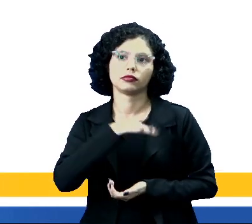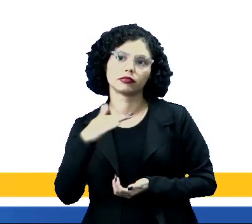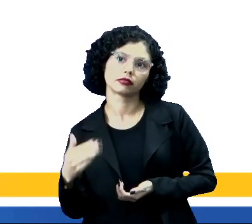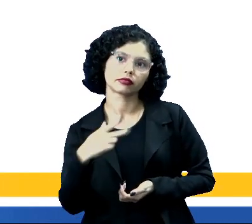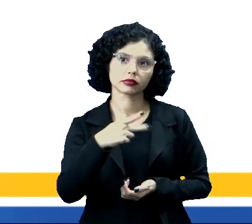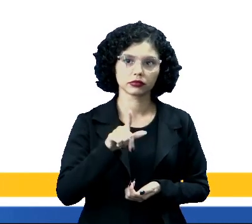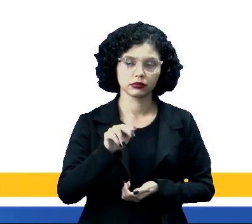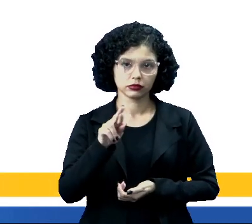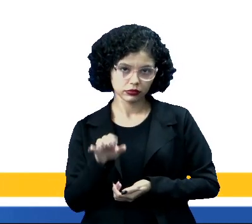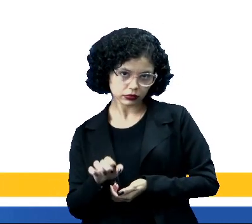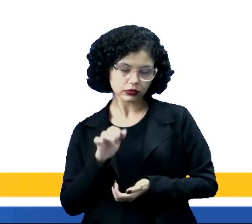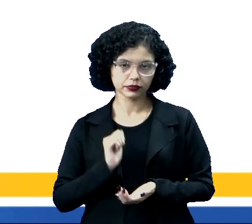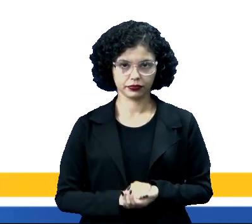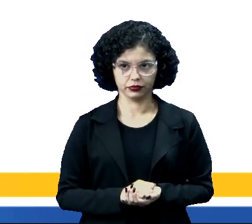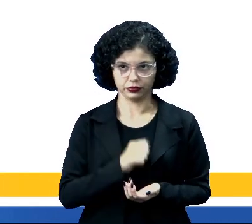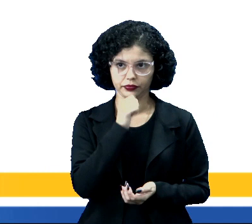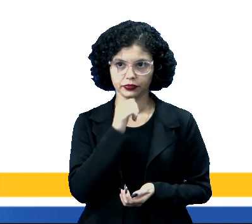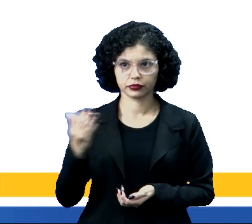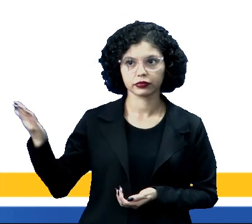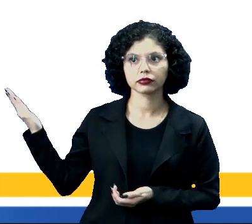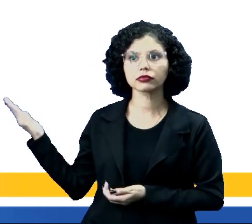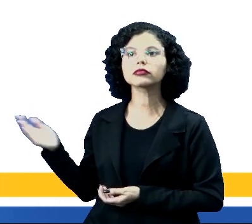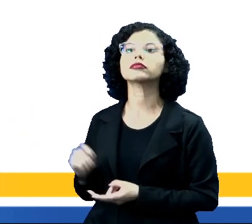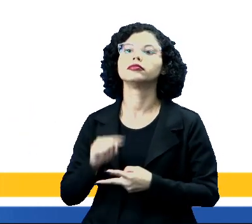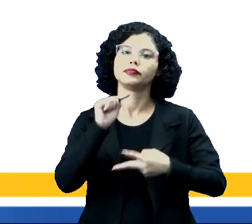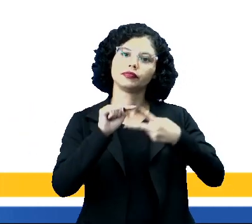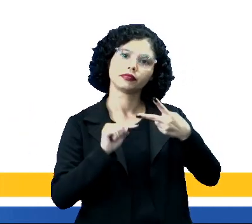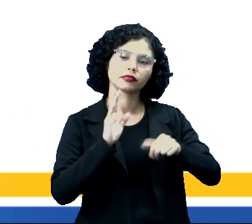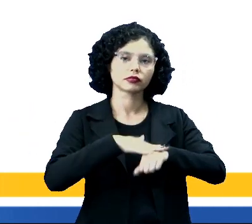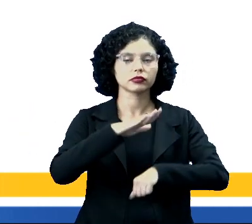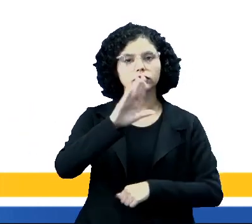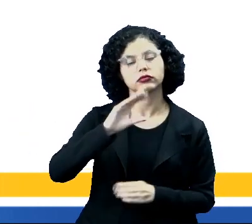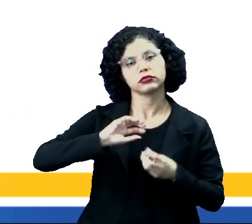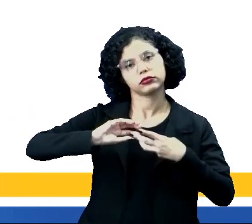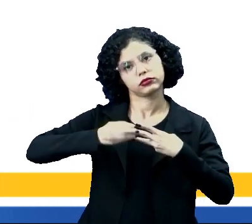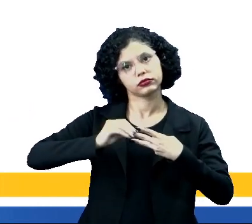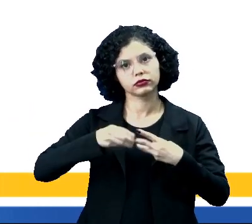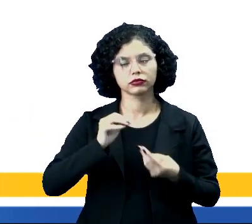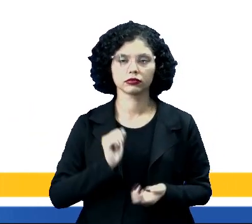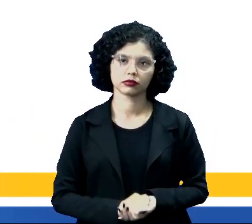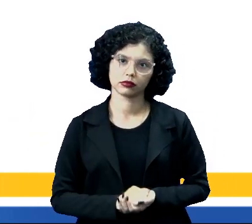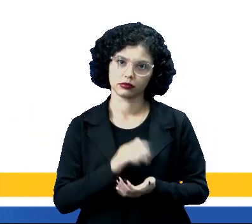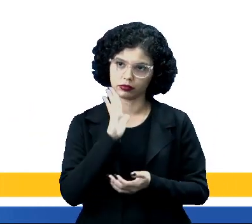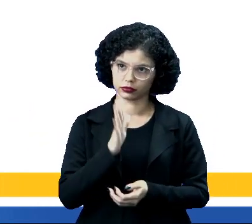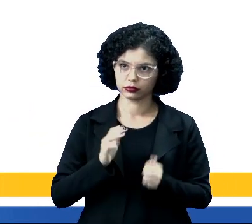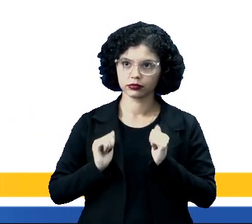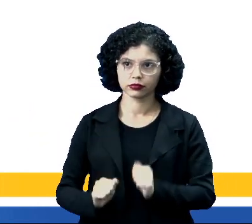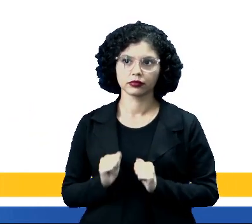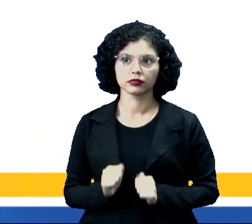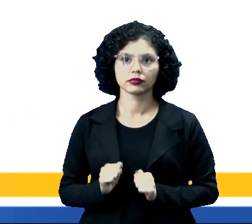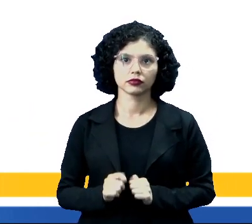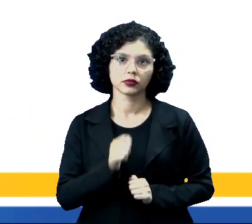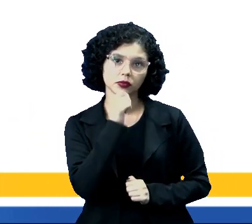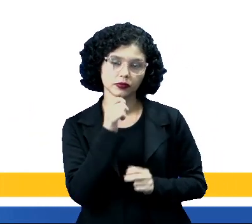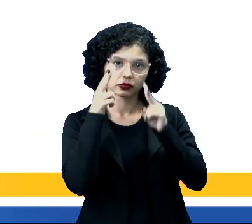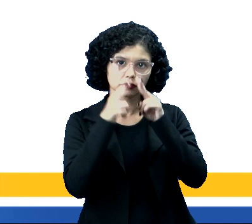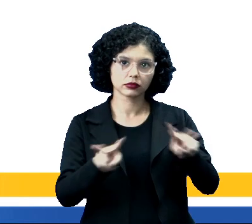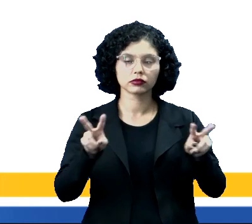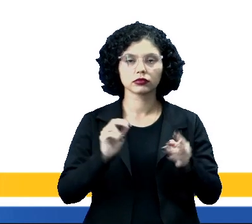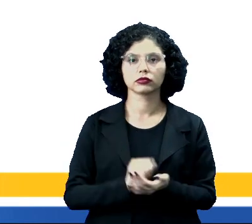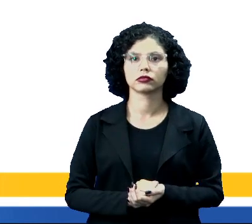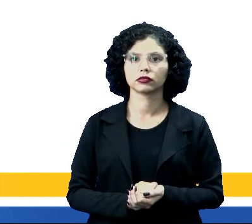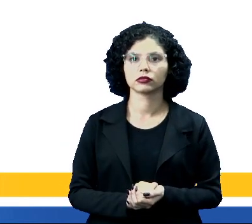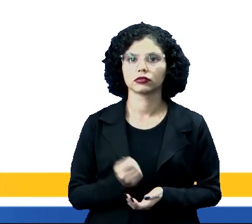seres pluricelulares, que são esses formados por duas ou mais células, eles já podem ser vistos